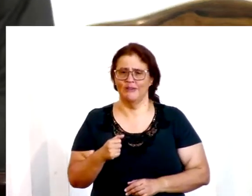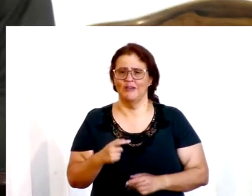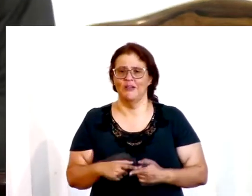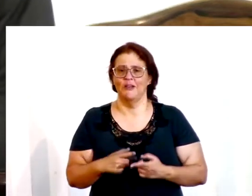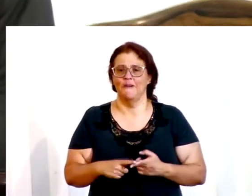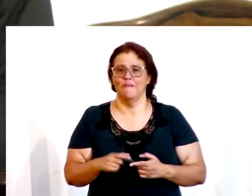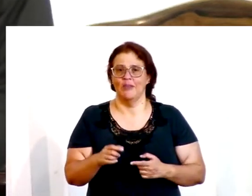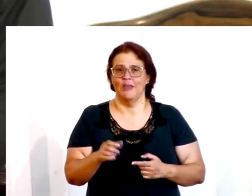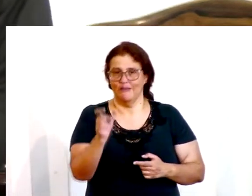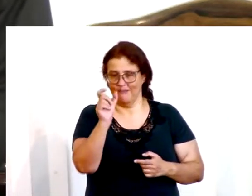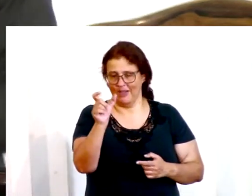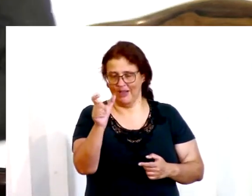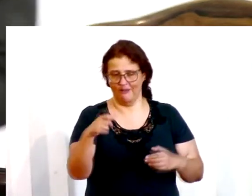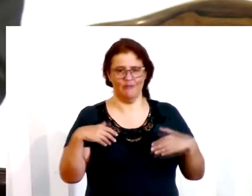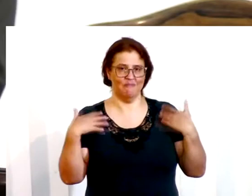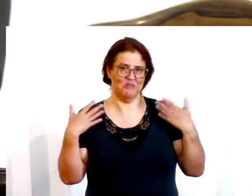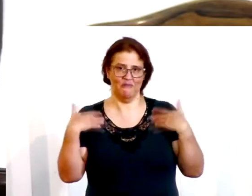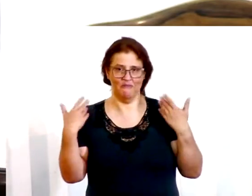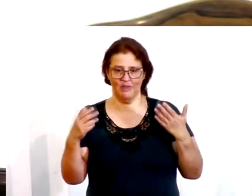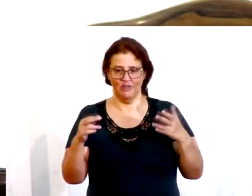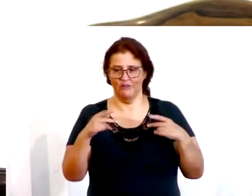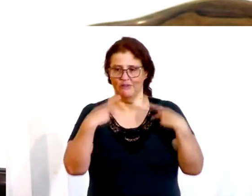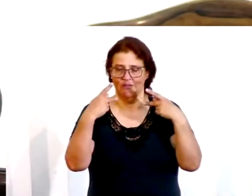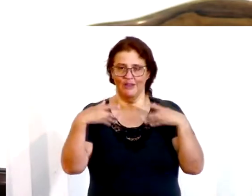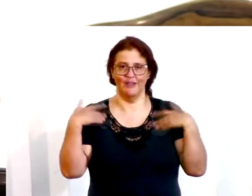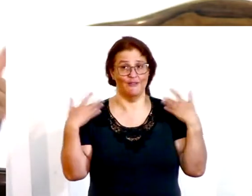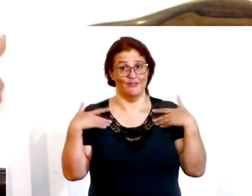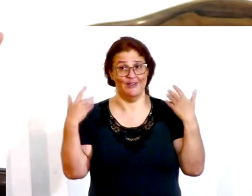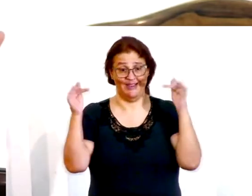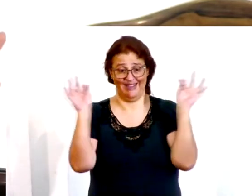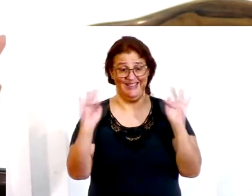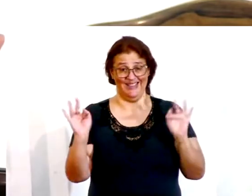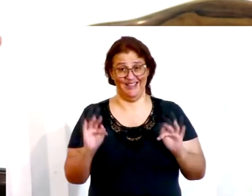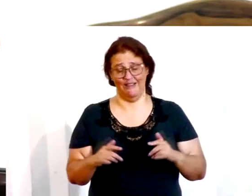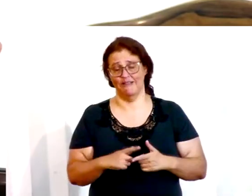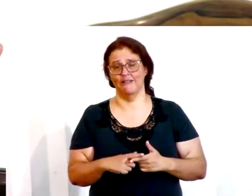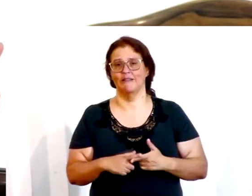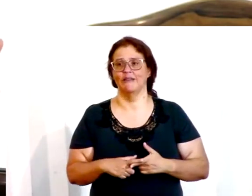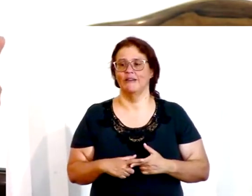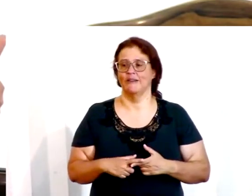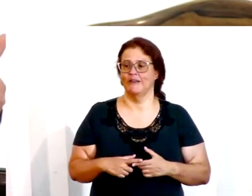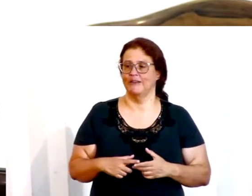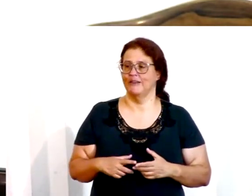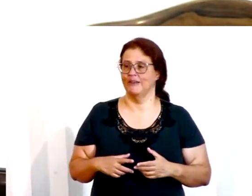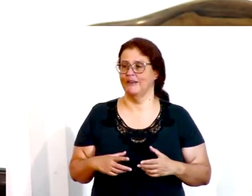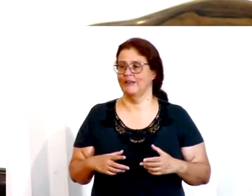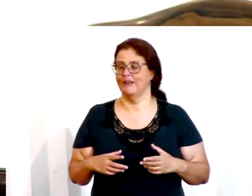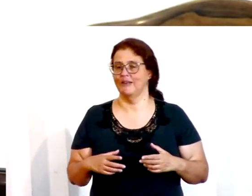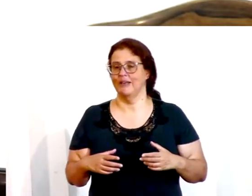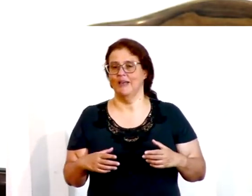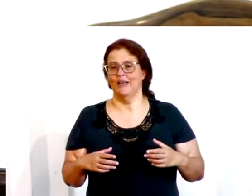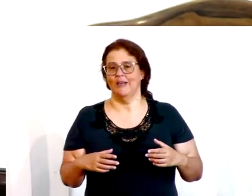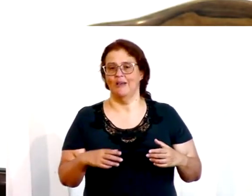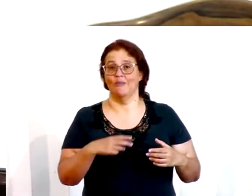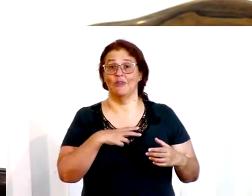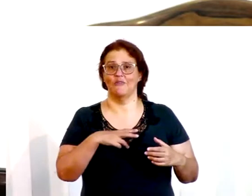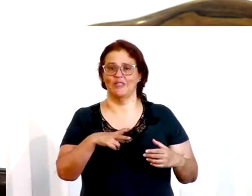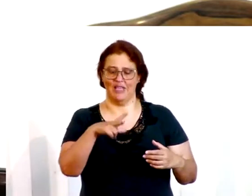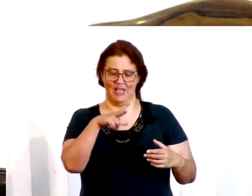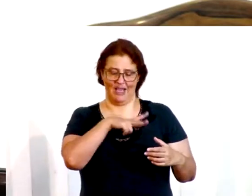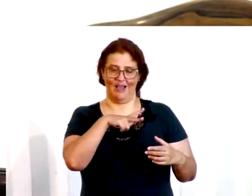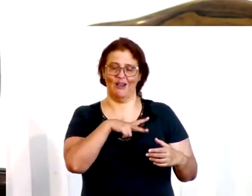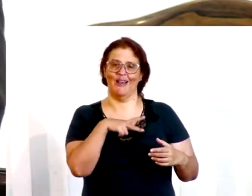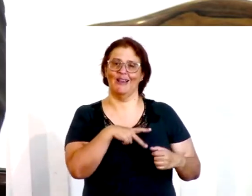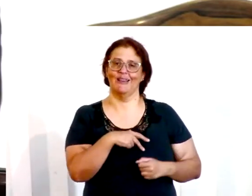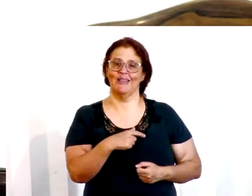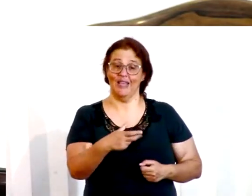autossuficiência. E aqui nós temos que explicar para isso não ficar esquisito, porque nós não somos autossuficientes em nós mesmos.